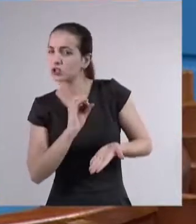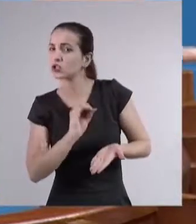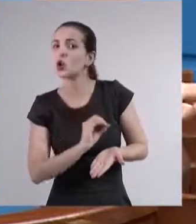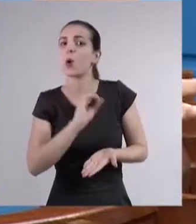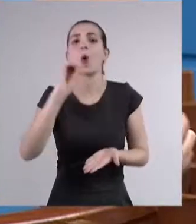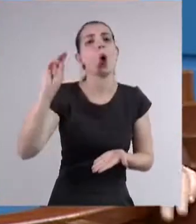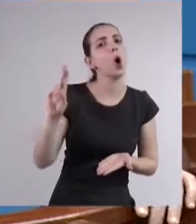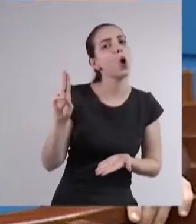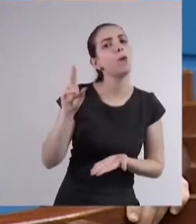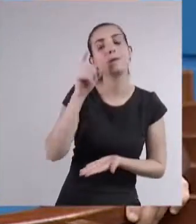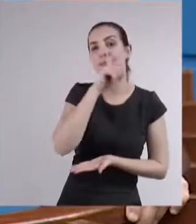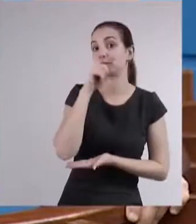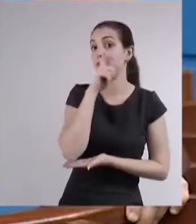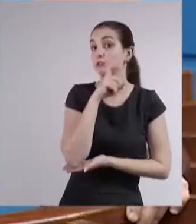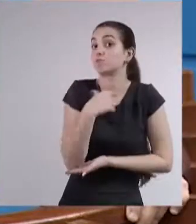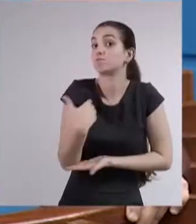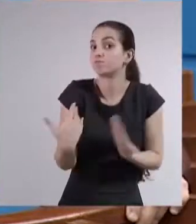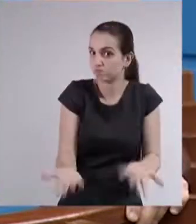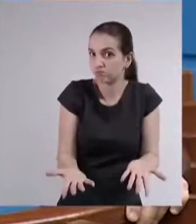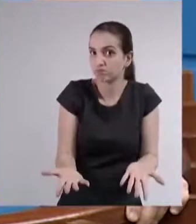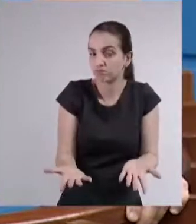ela é verdadeira ou falsa.